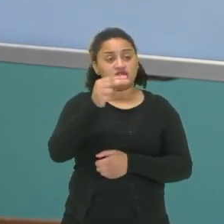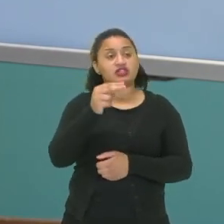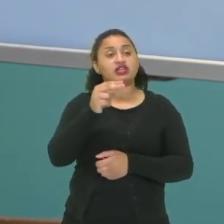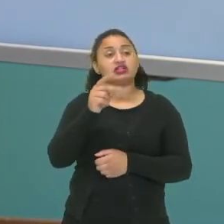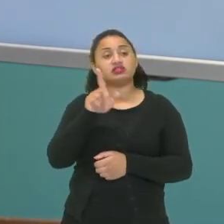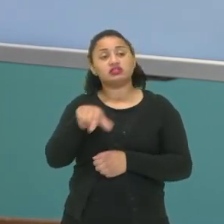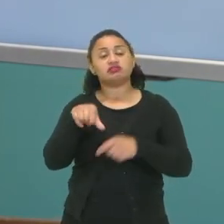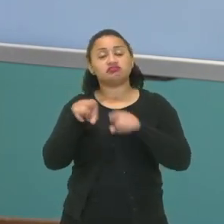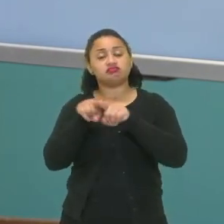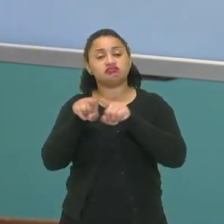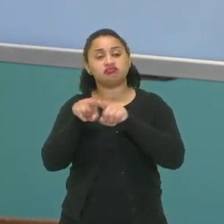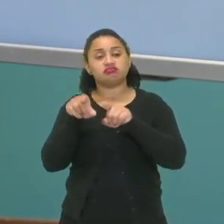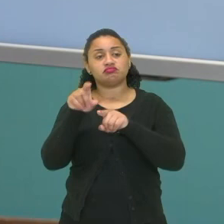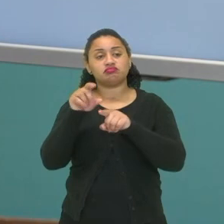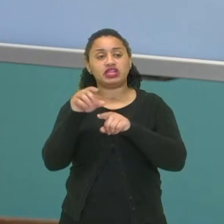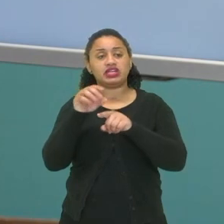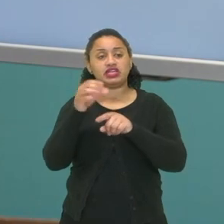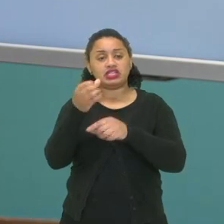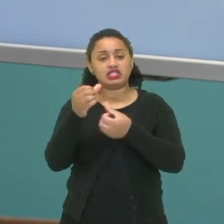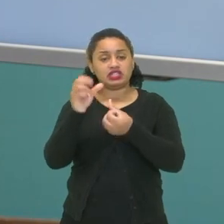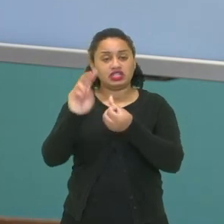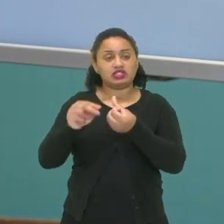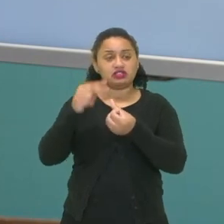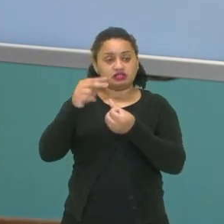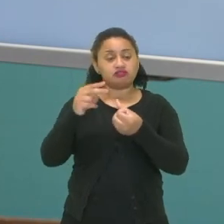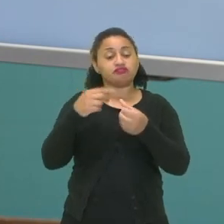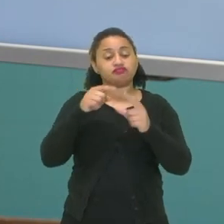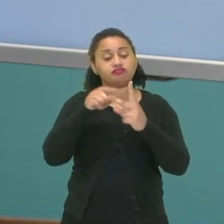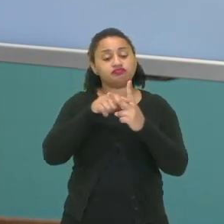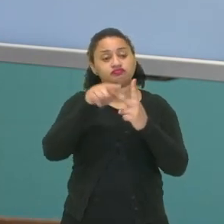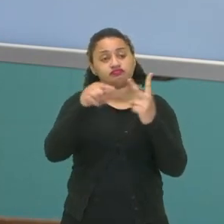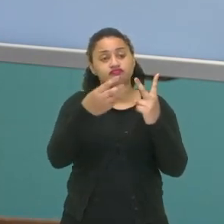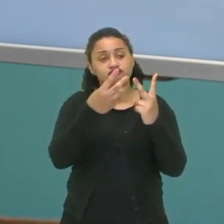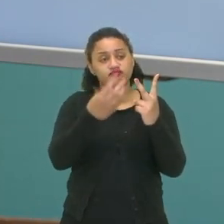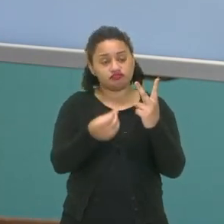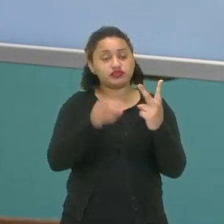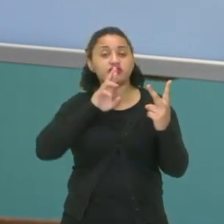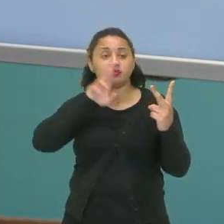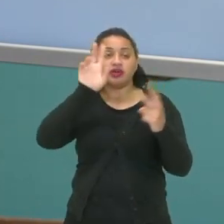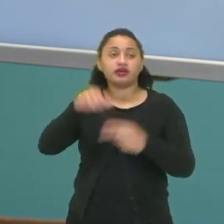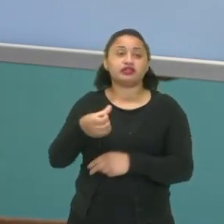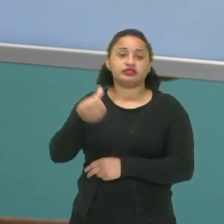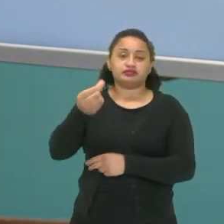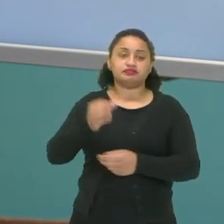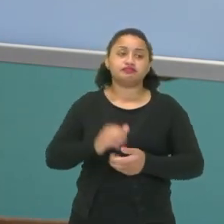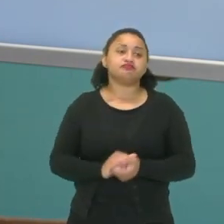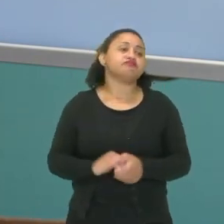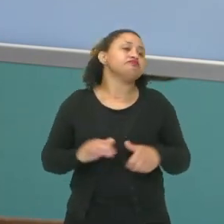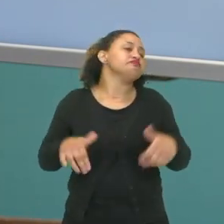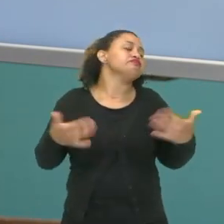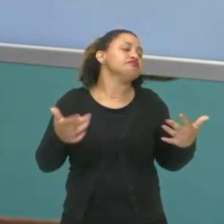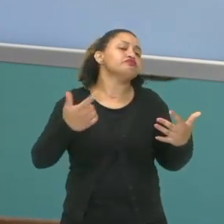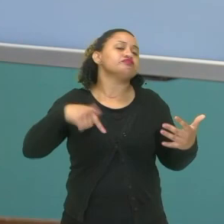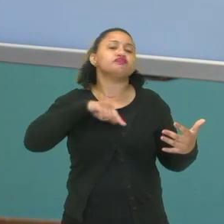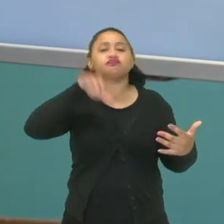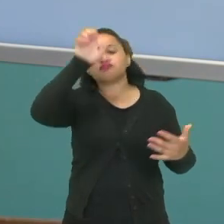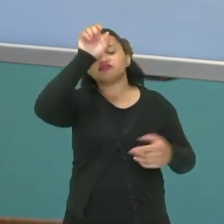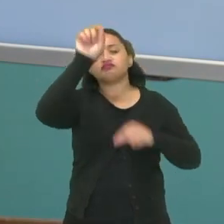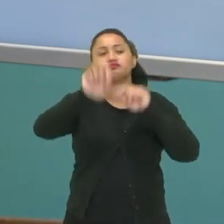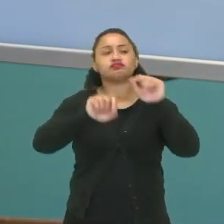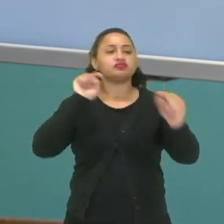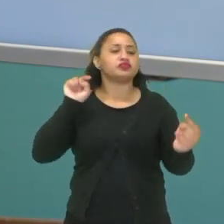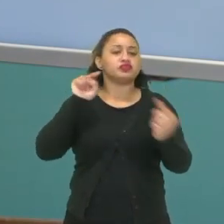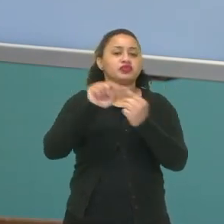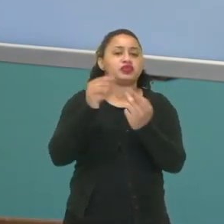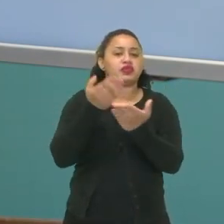36. Raiz de 36, portanto, é 6. Tranquilo, gente? Então, vamos lá. O que a gente viu? O objetivo da